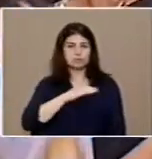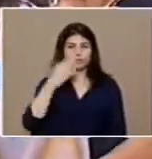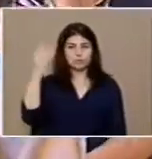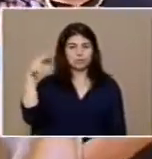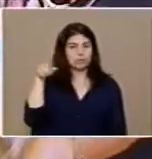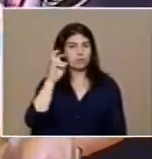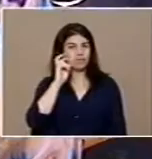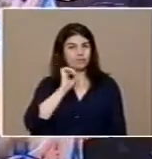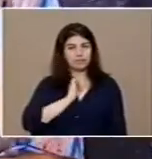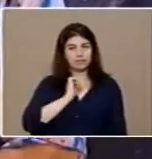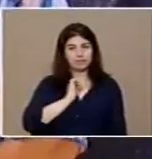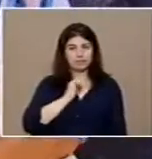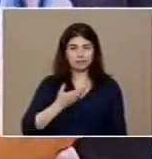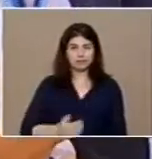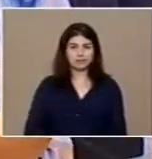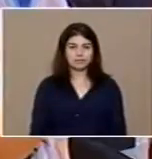aí